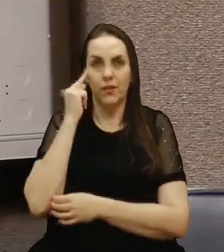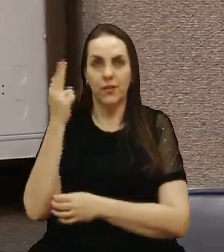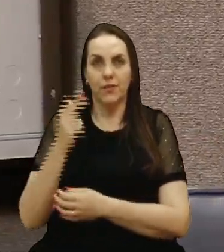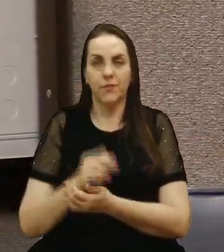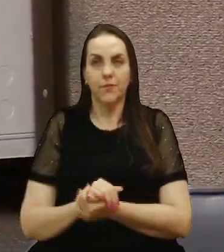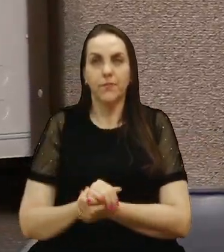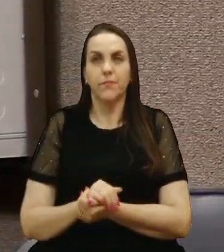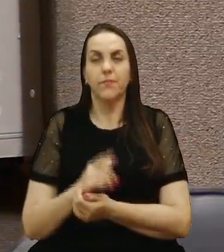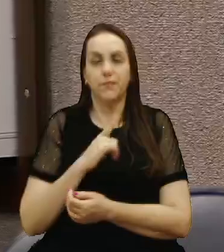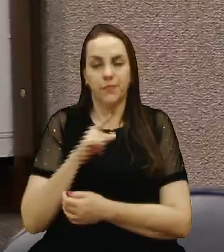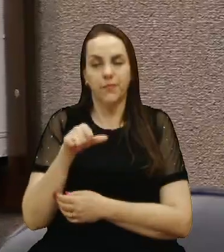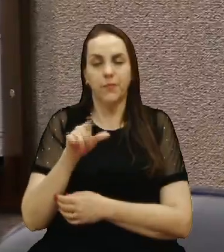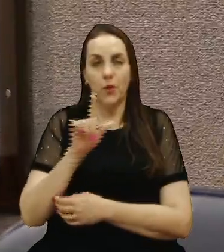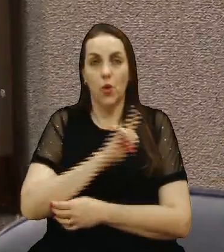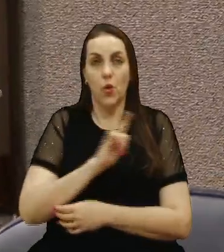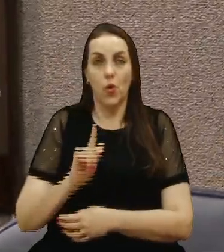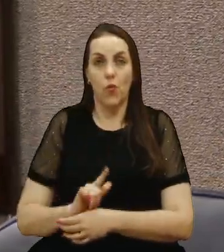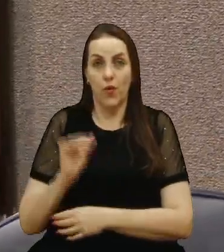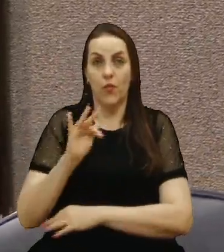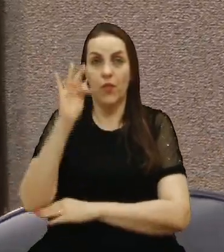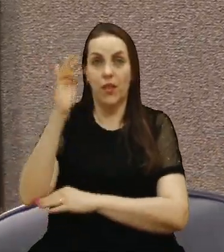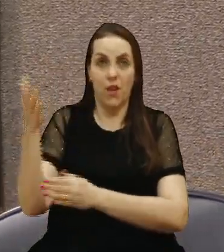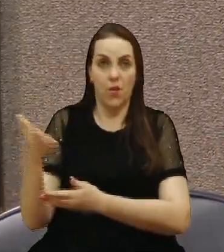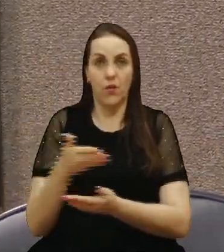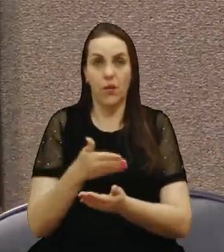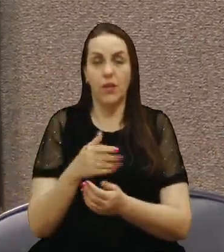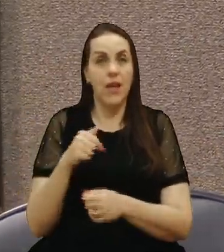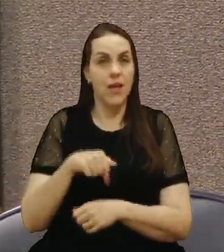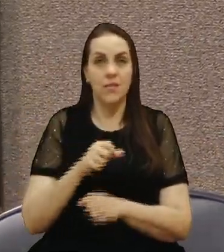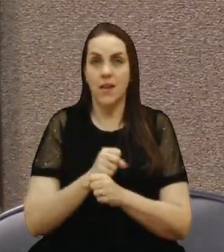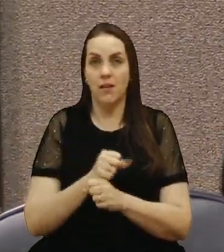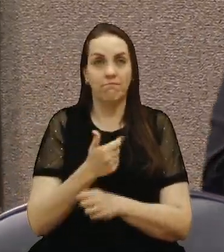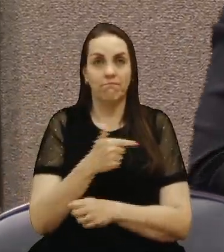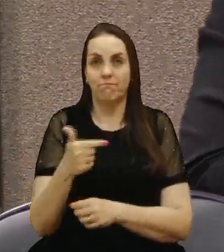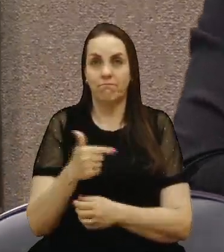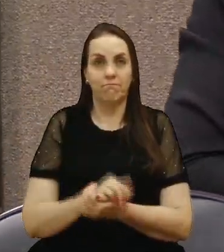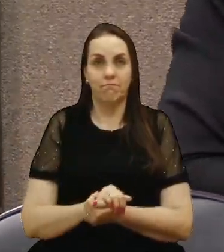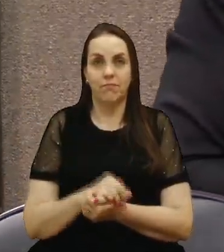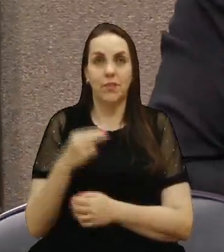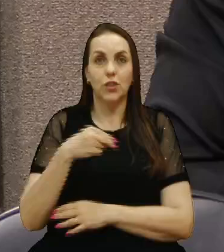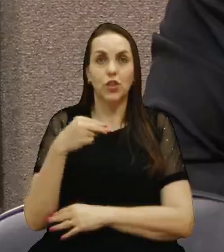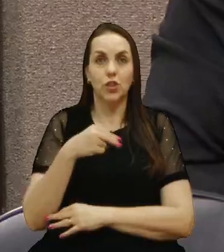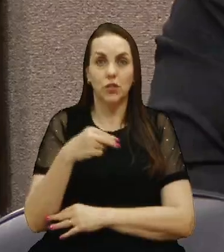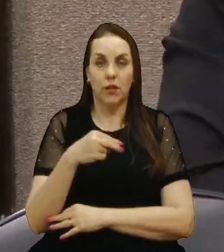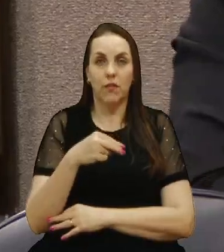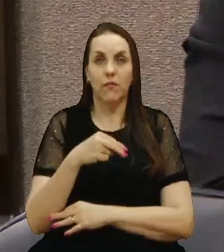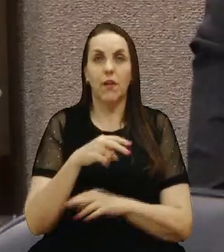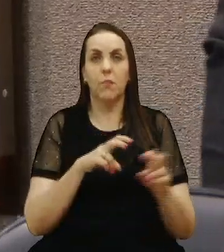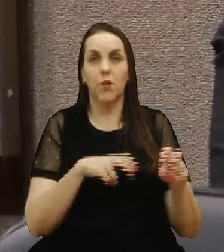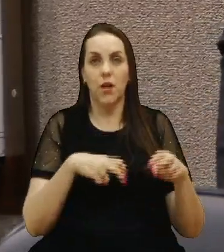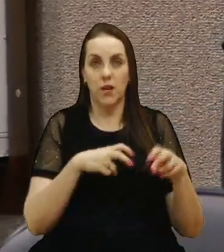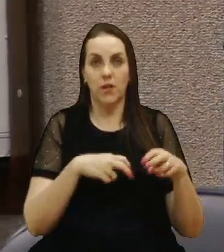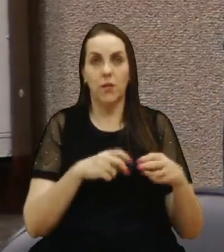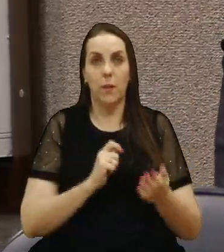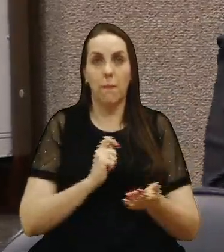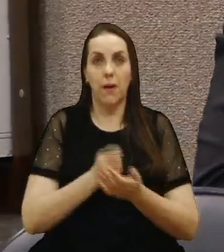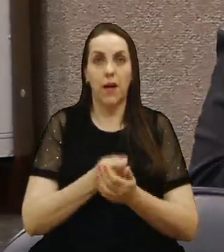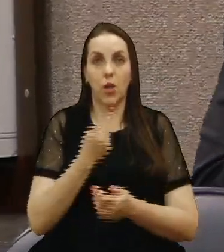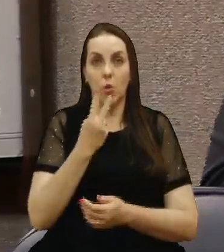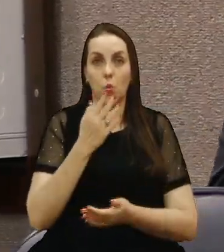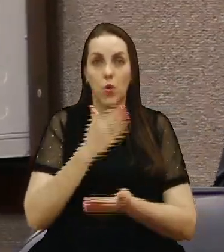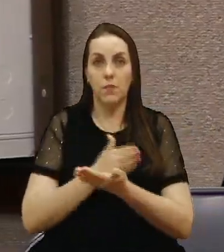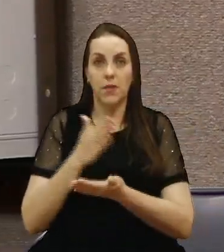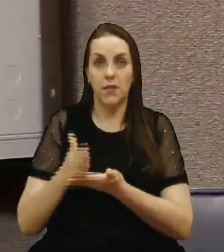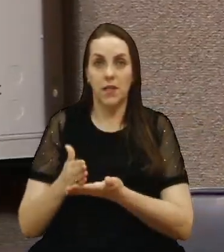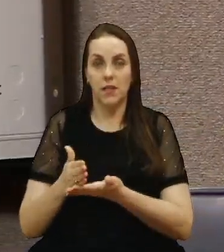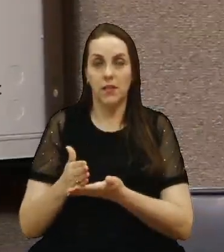que vinham do governo federal, esse ano não vieram. No mês de novembro, os agricultores tiveram que pagar 2 parcelas.